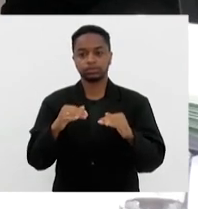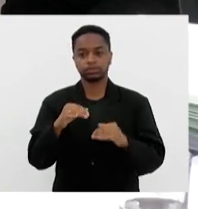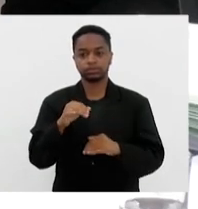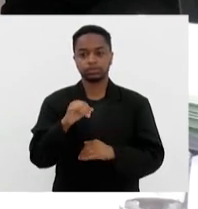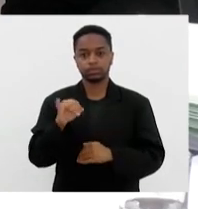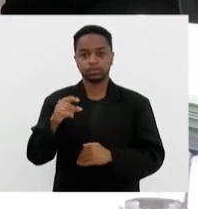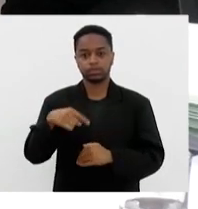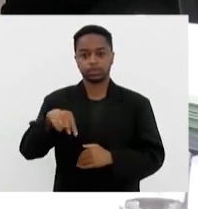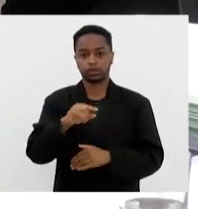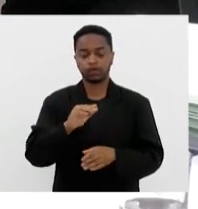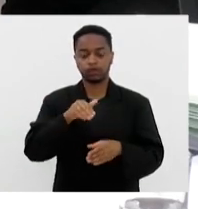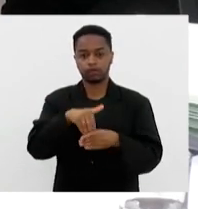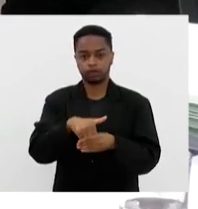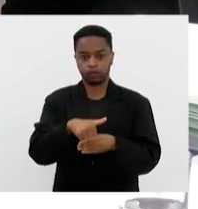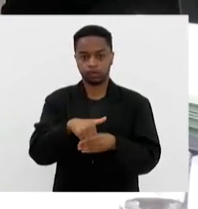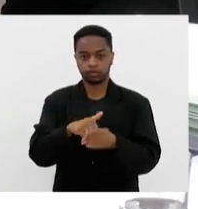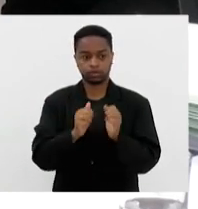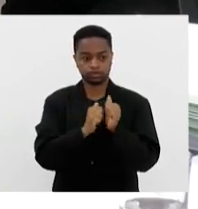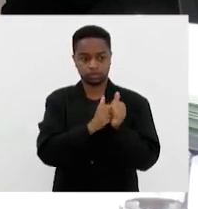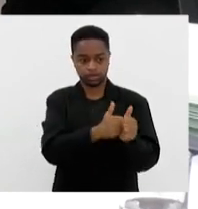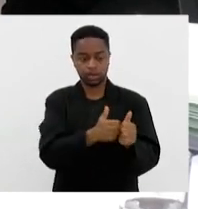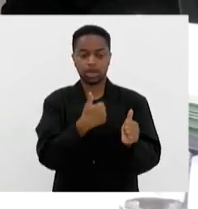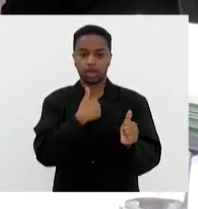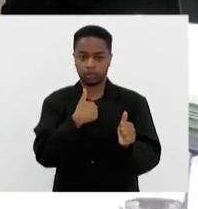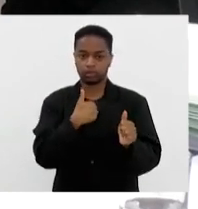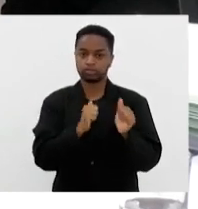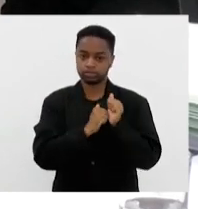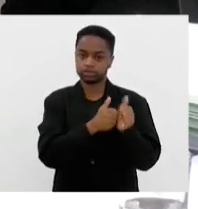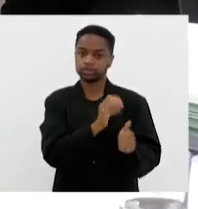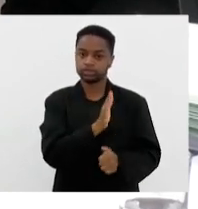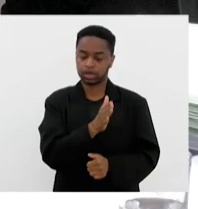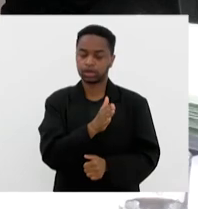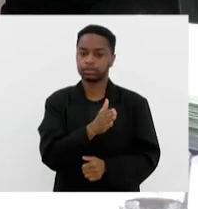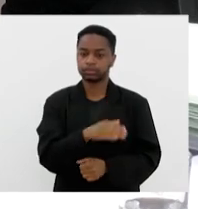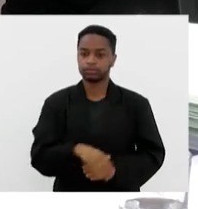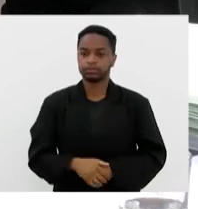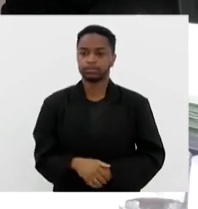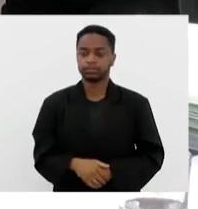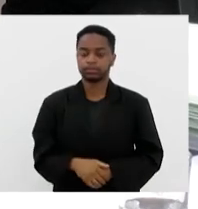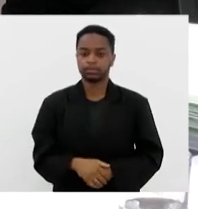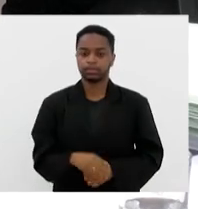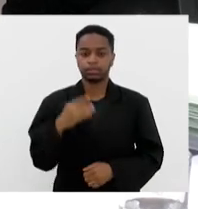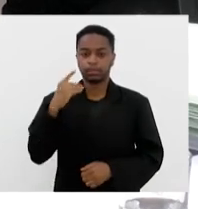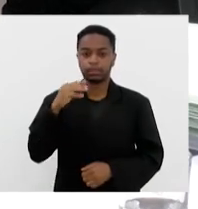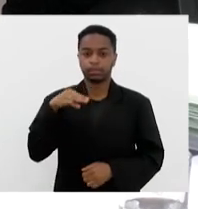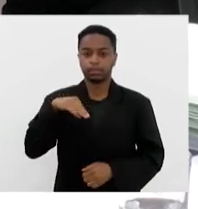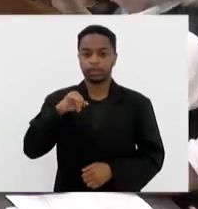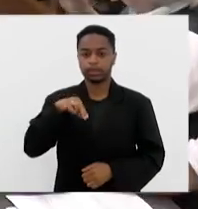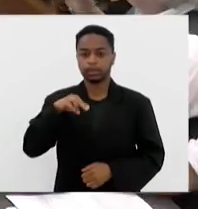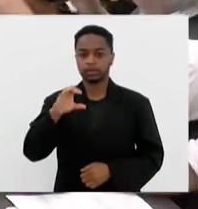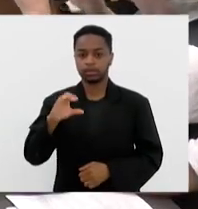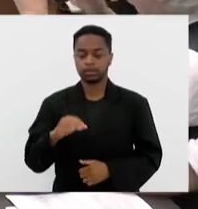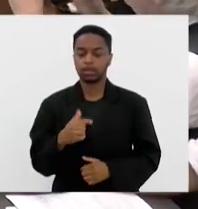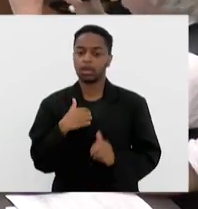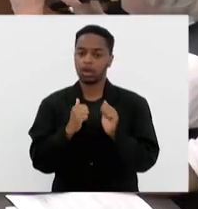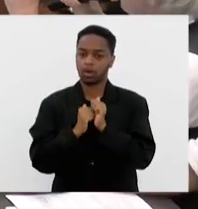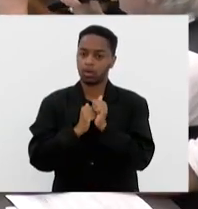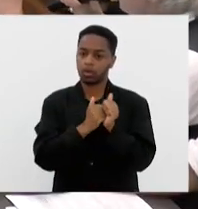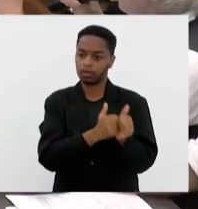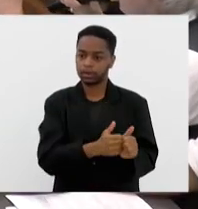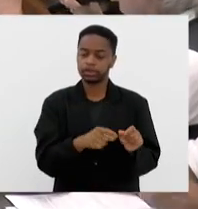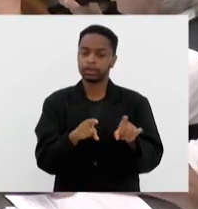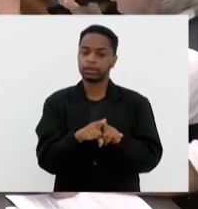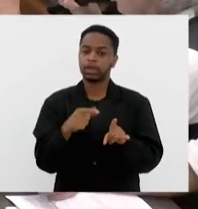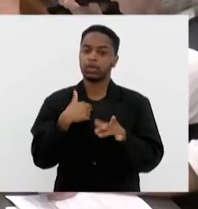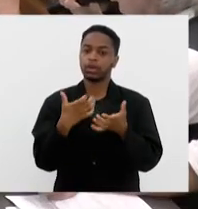os senhores que votam, eu já anuncio meu voto pela divergência, pela inconstitucionalidade. Deputado Mink. Eu acompanho e quero fazer